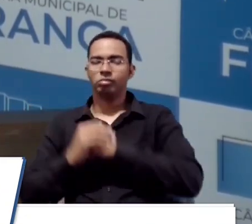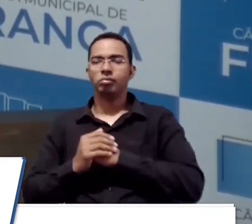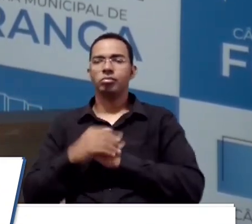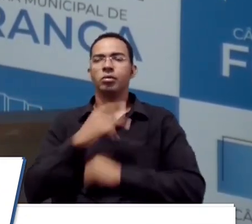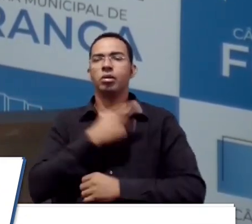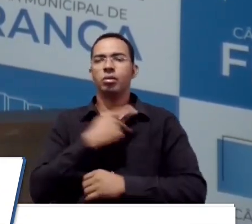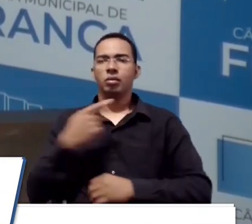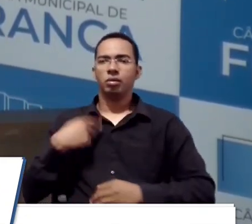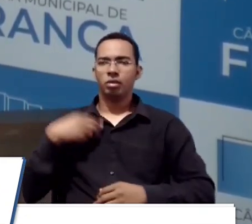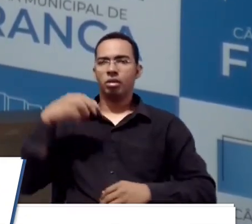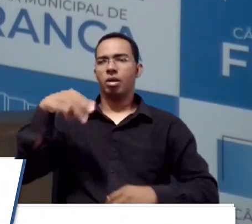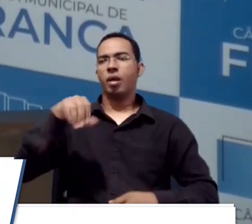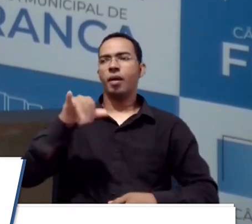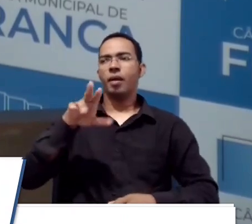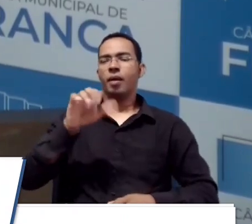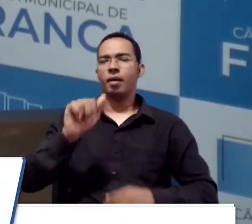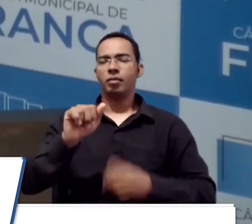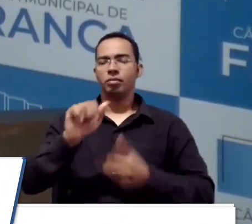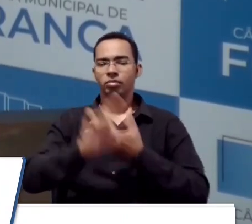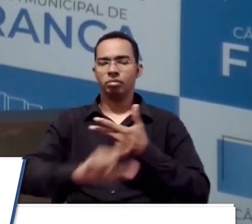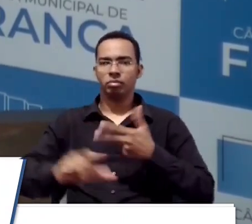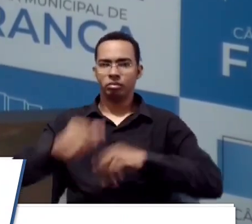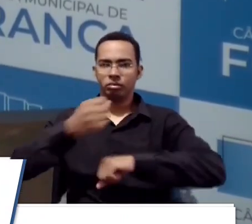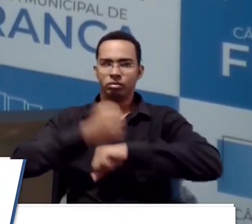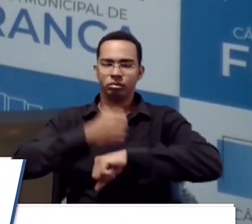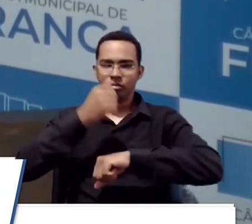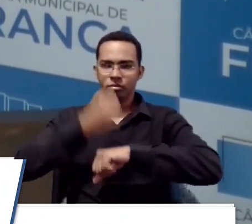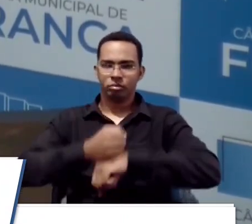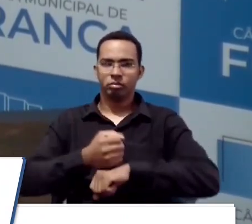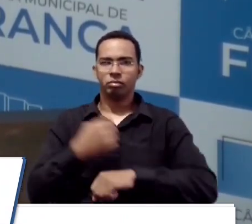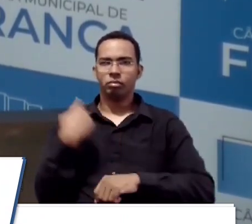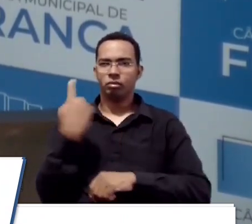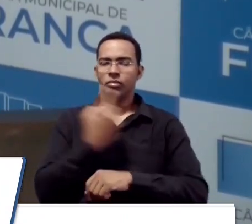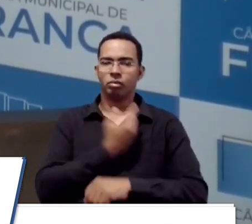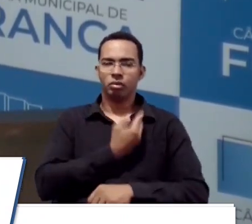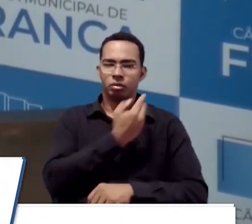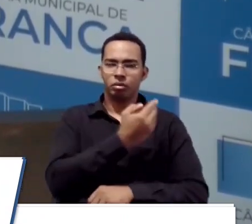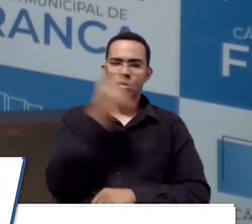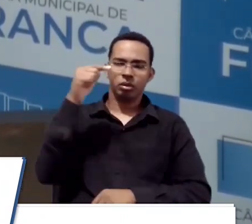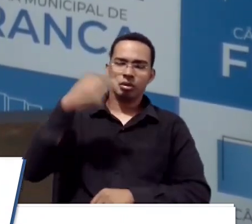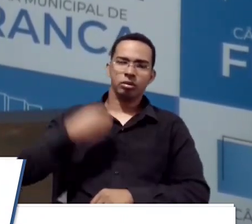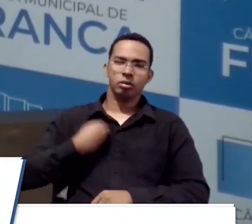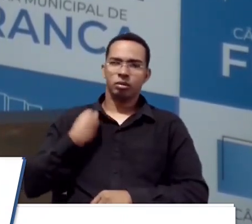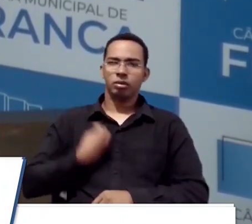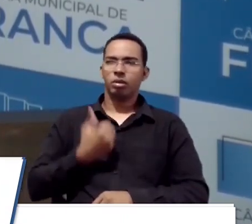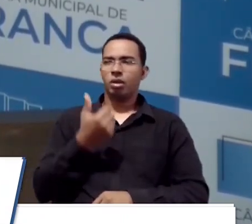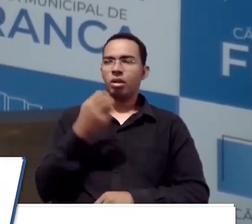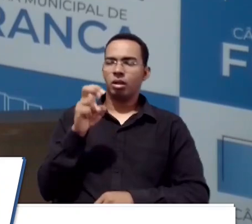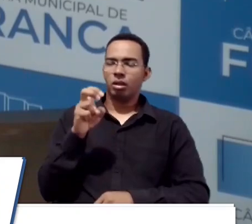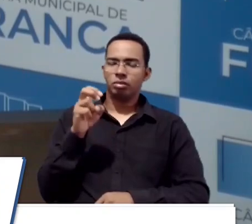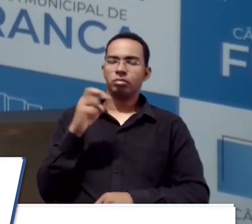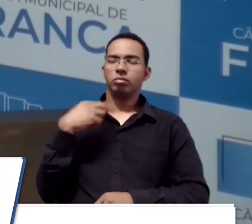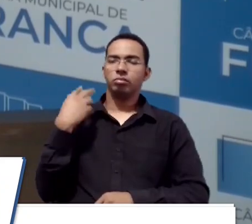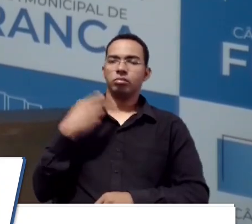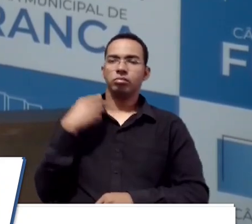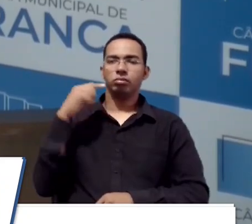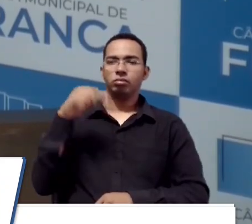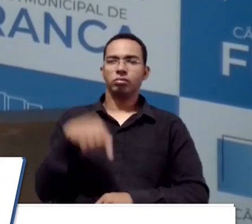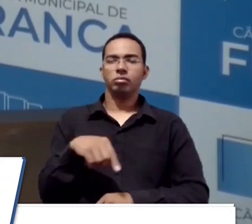Miriam, Legislativo francano, na pessoa dos nobres pares, que aqui estão os 15 vereadores dessa Casa de Lei,